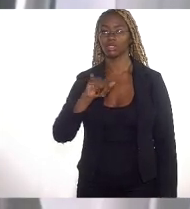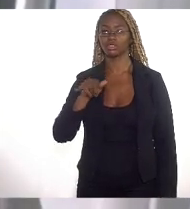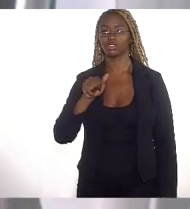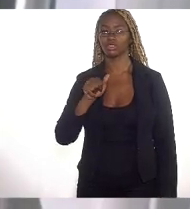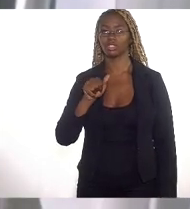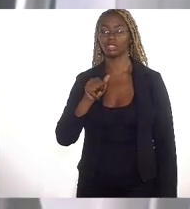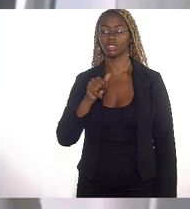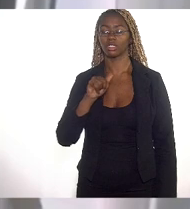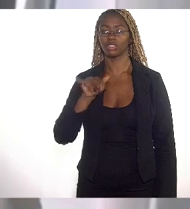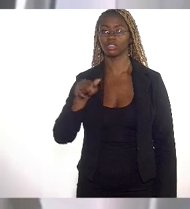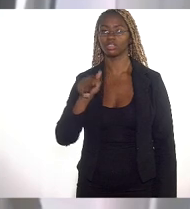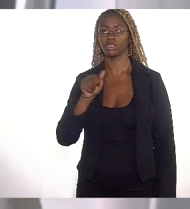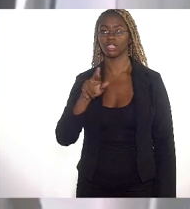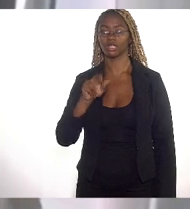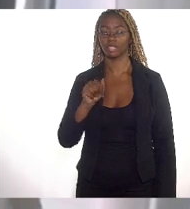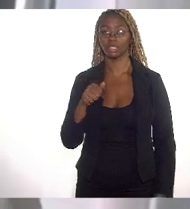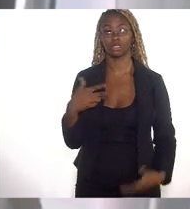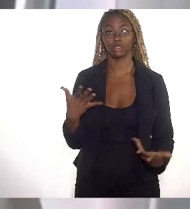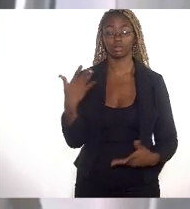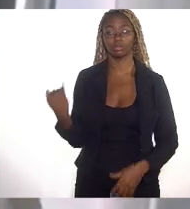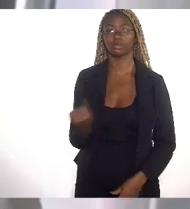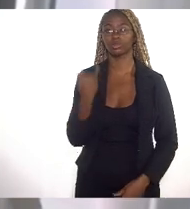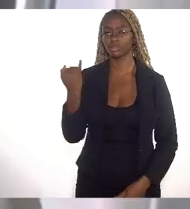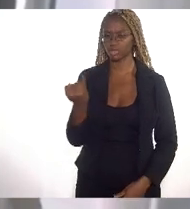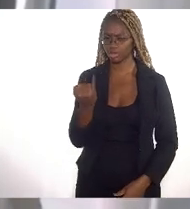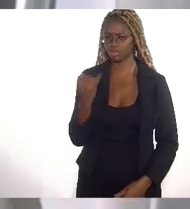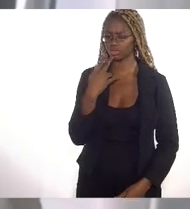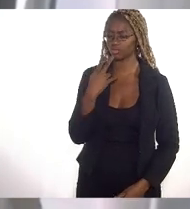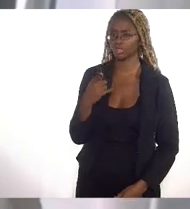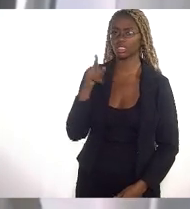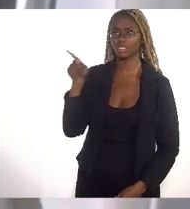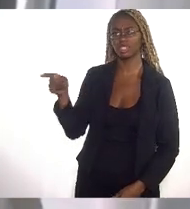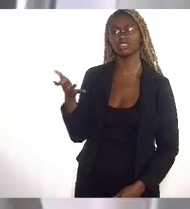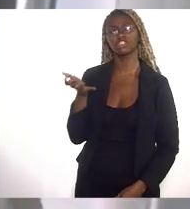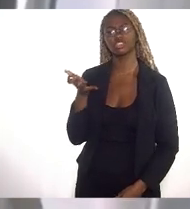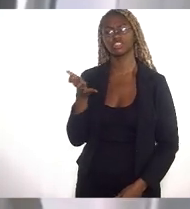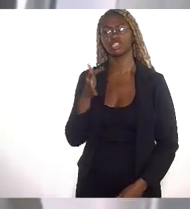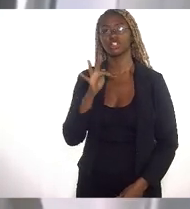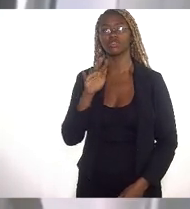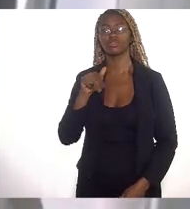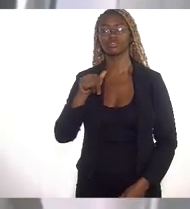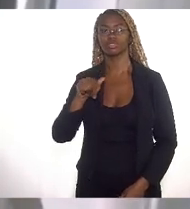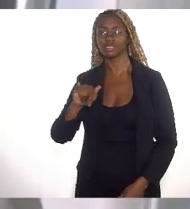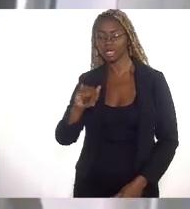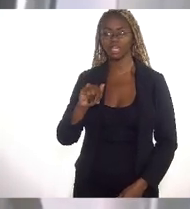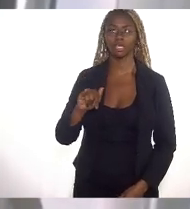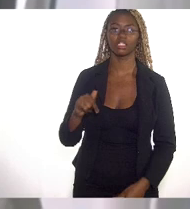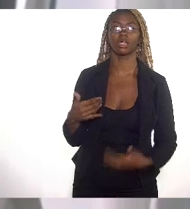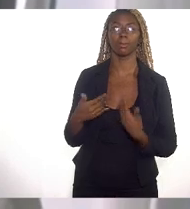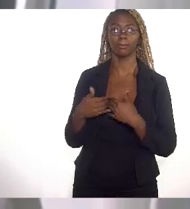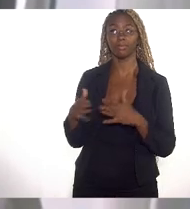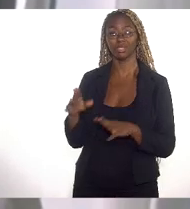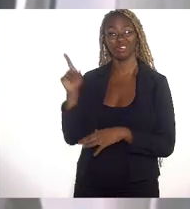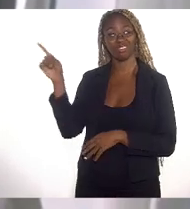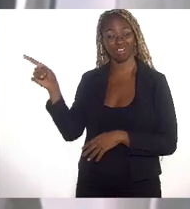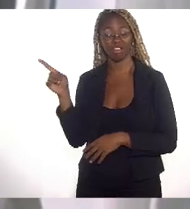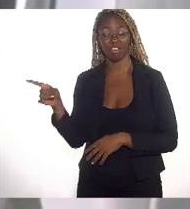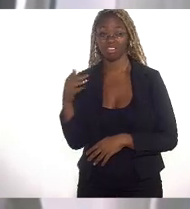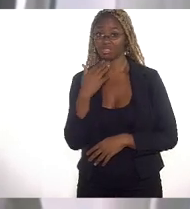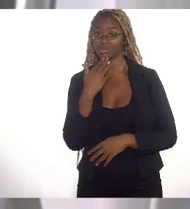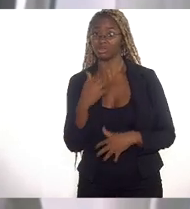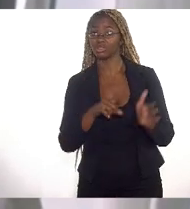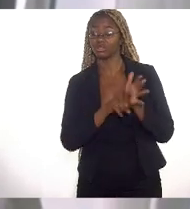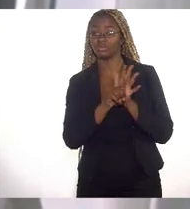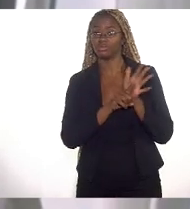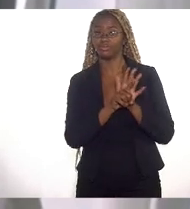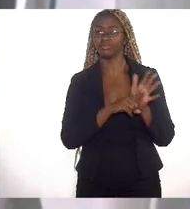dizer que, na verdade, o que a gente espera da FUNAI, sobretudo quando esse inquérito foi aberto a pedido da FUNAI, estávamos em pleno